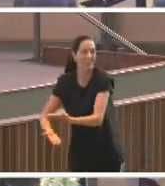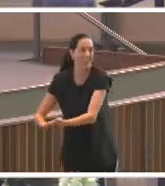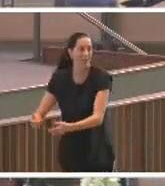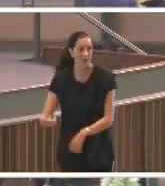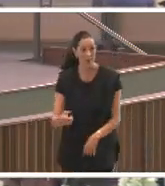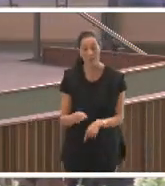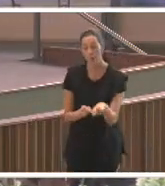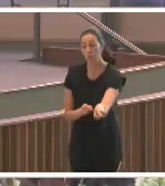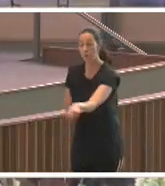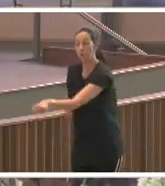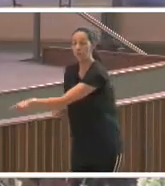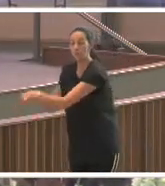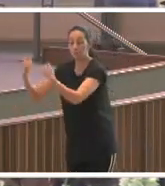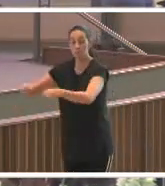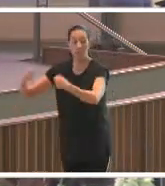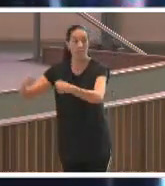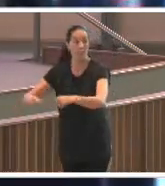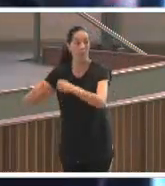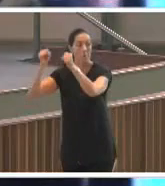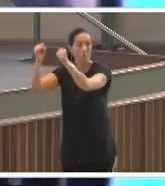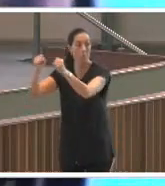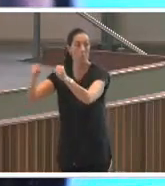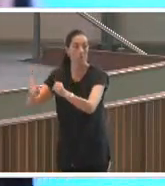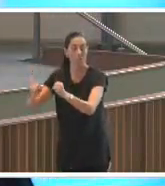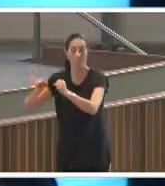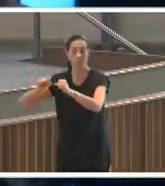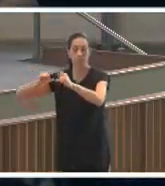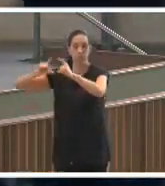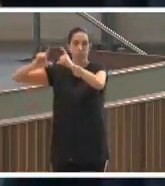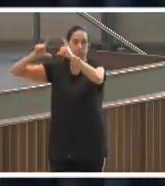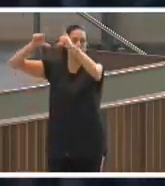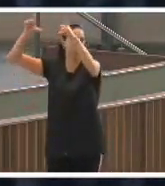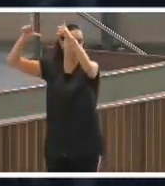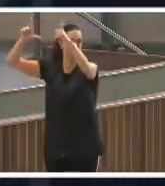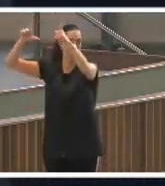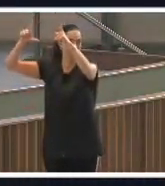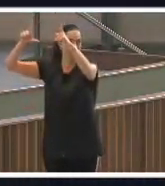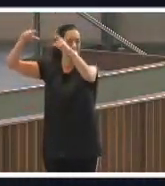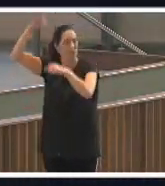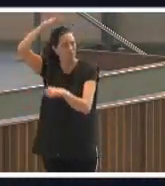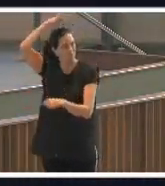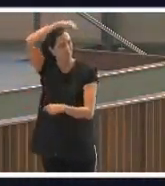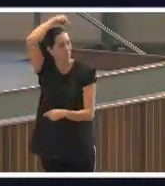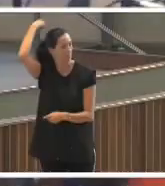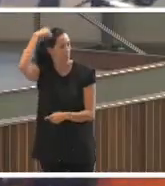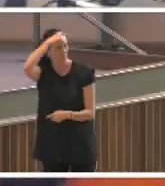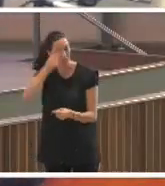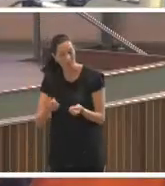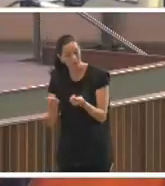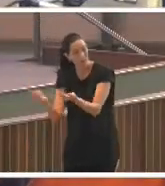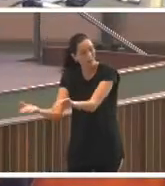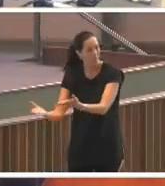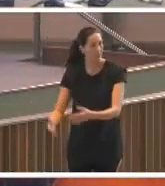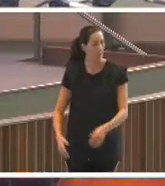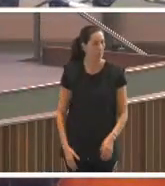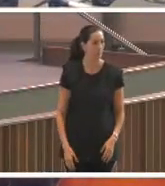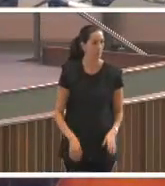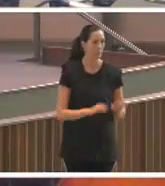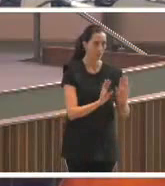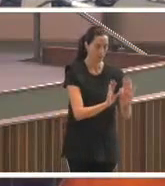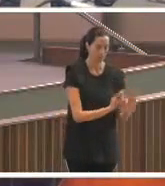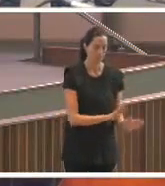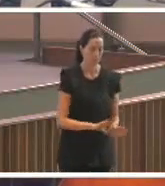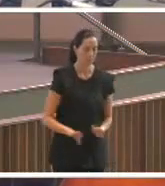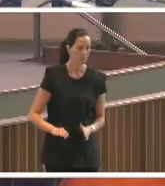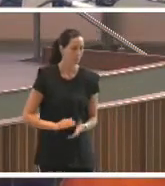né? Porque às vezes quando a gente está trabalhando no contexto da igreja, a gente ouve algumas coisas que são